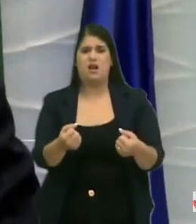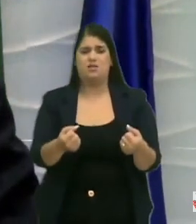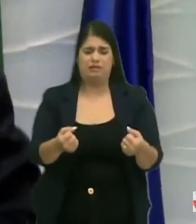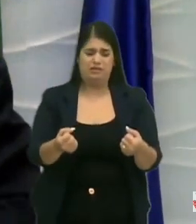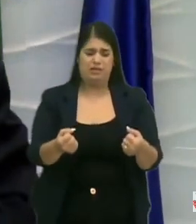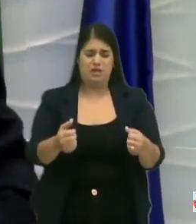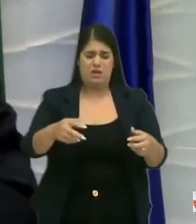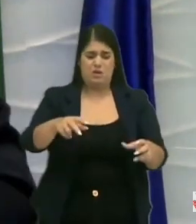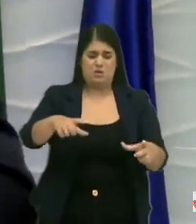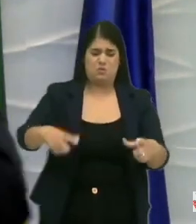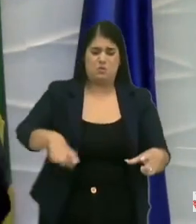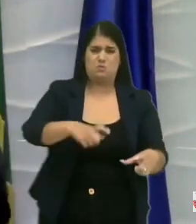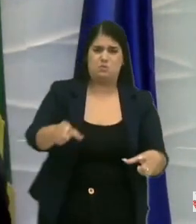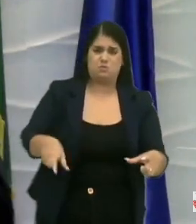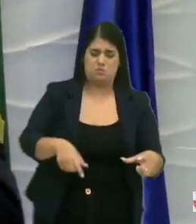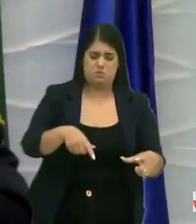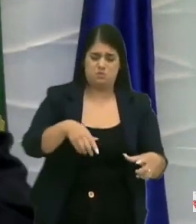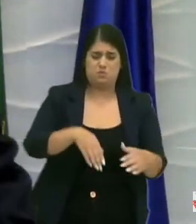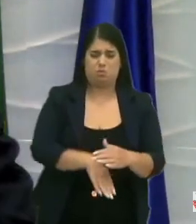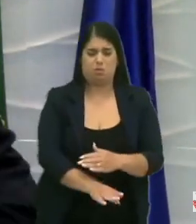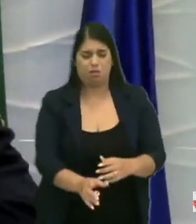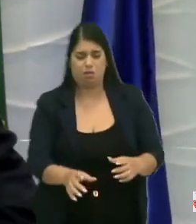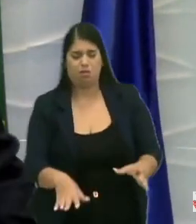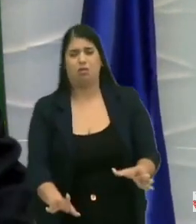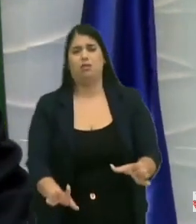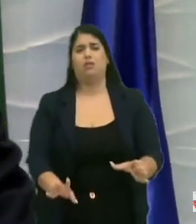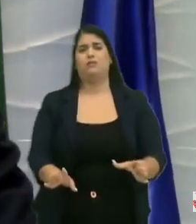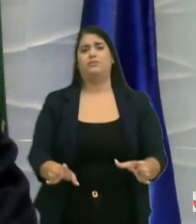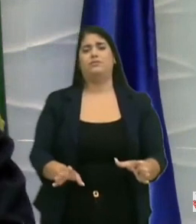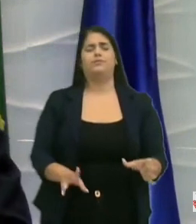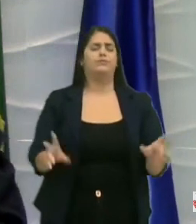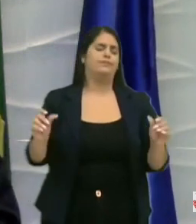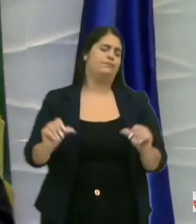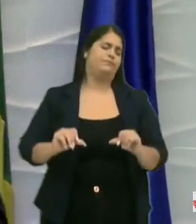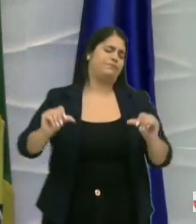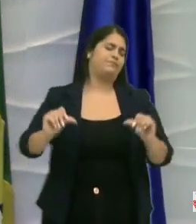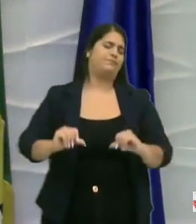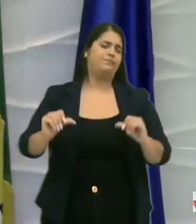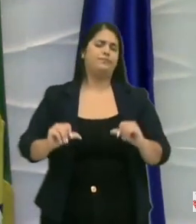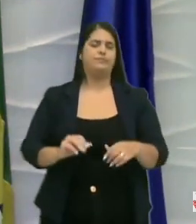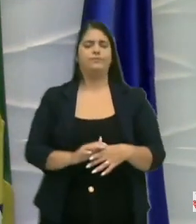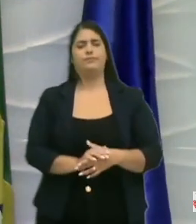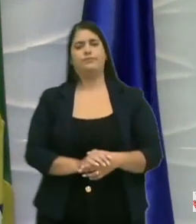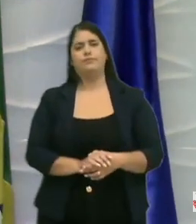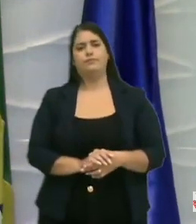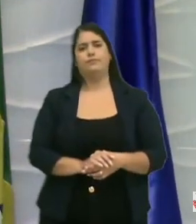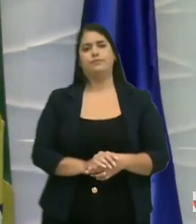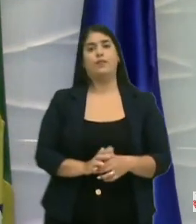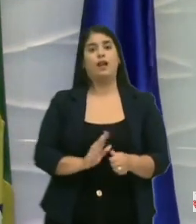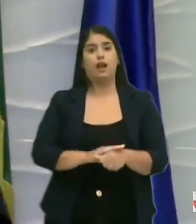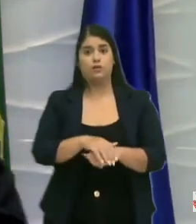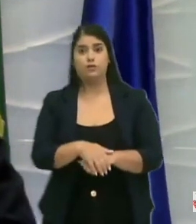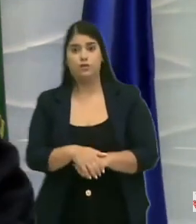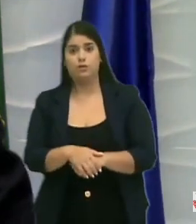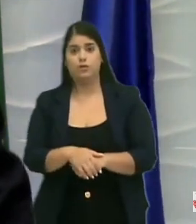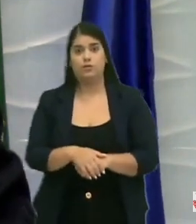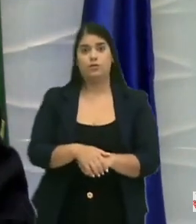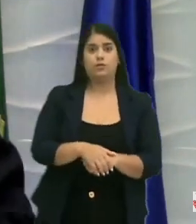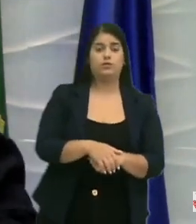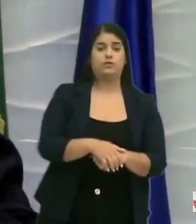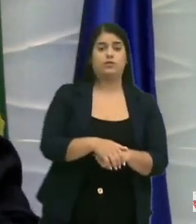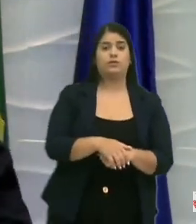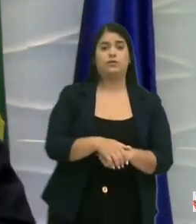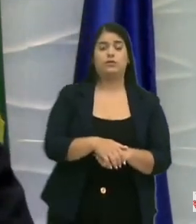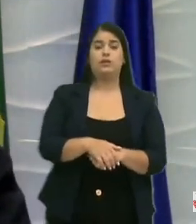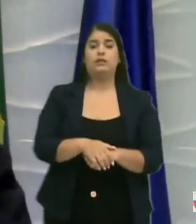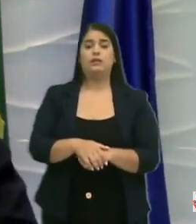teve com um F4000 puxar o carro. Veja a situação. Quando foi à noite, fomos levar. Tentou passar, porque